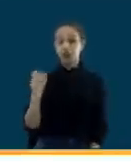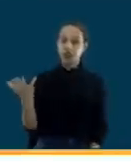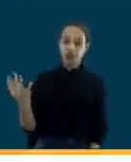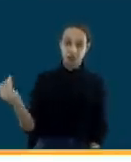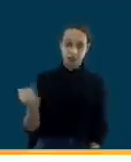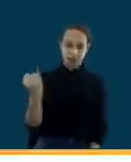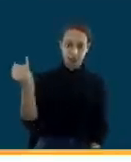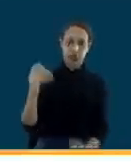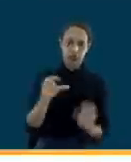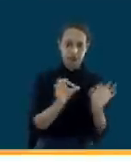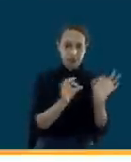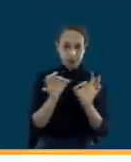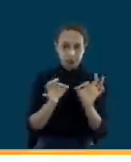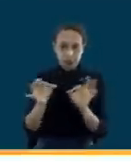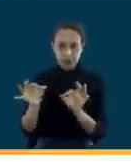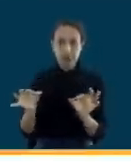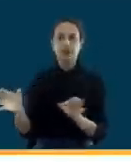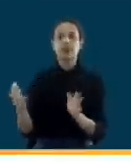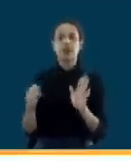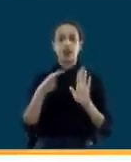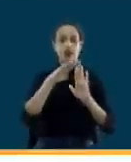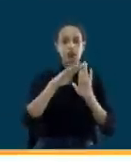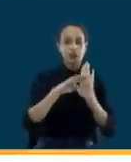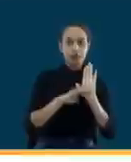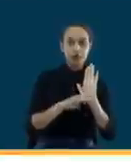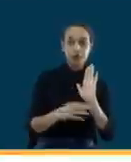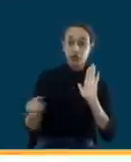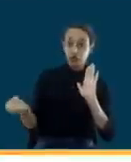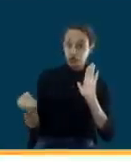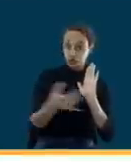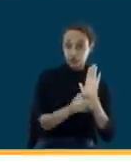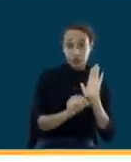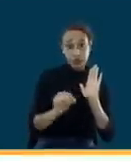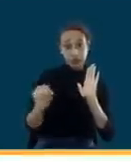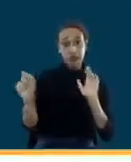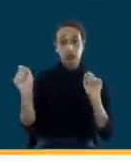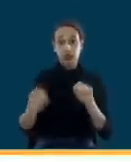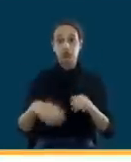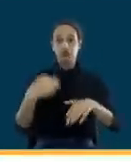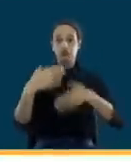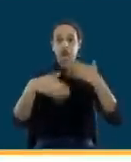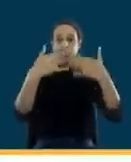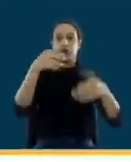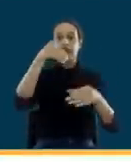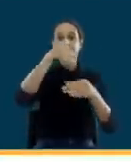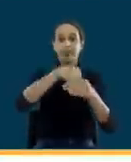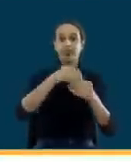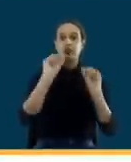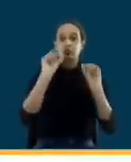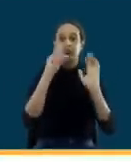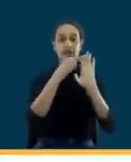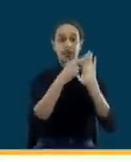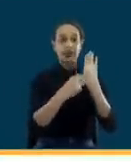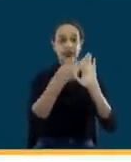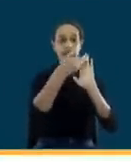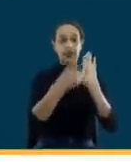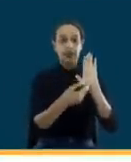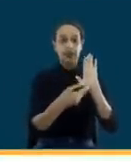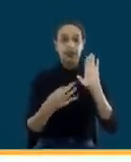preparando protocolos novos para que isso venha a ser desenvolvido dentro das normas e dentro daquilo que